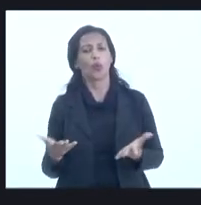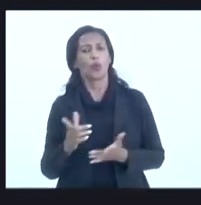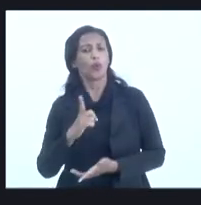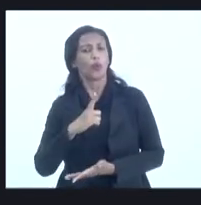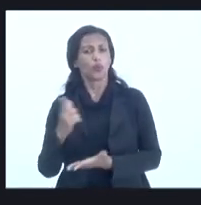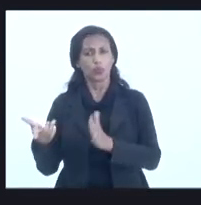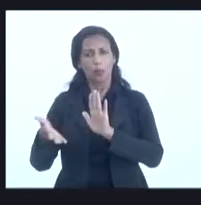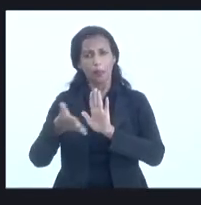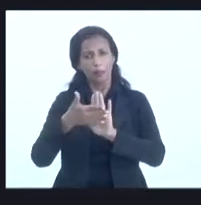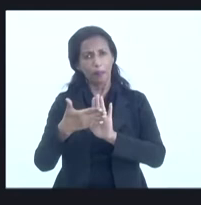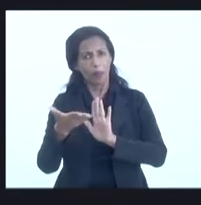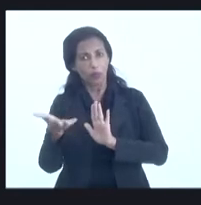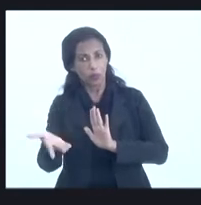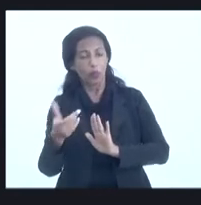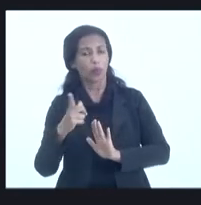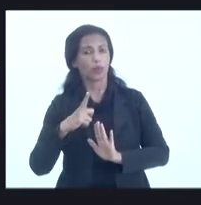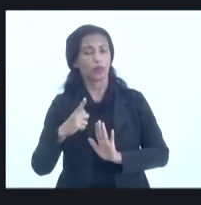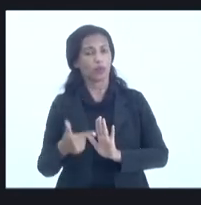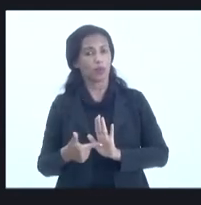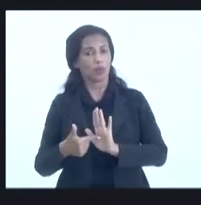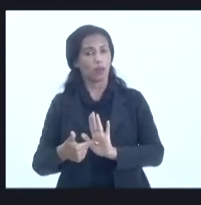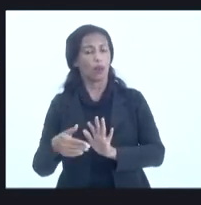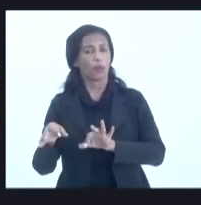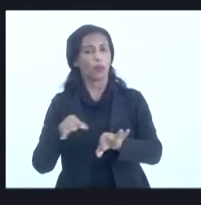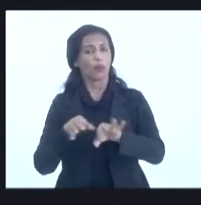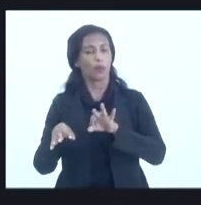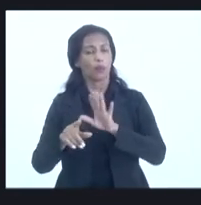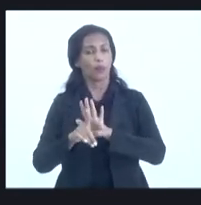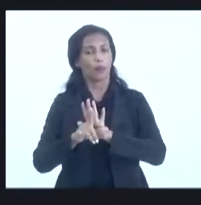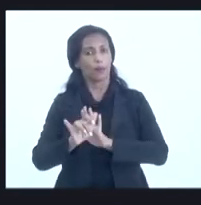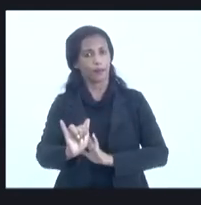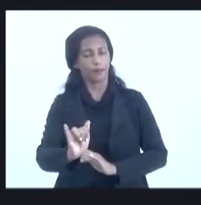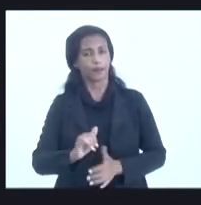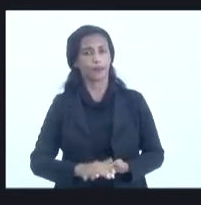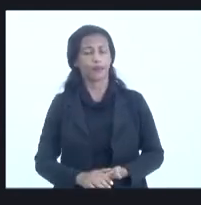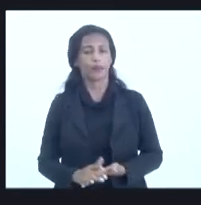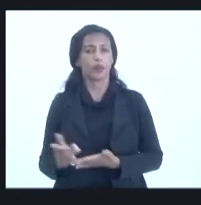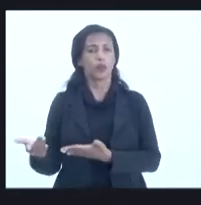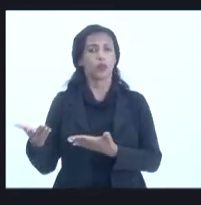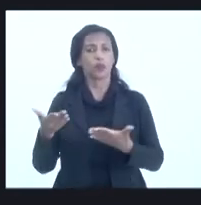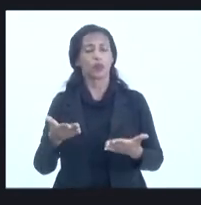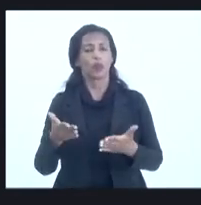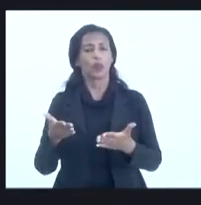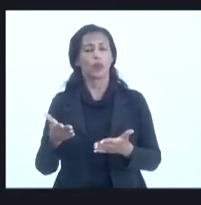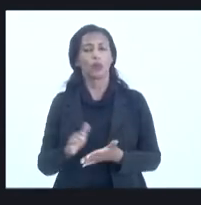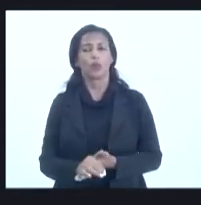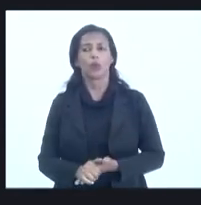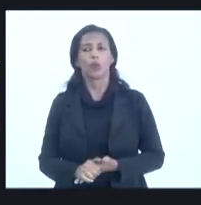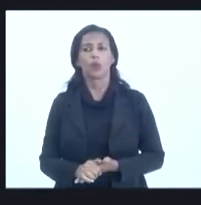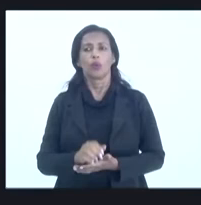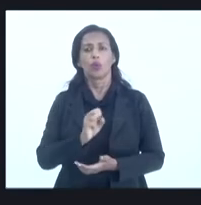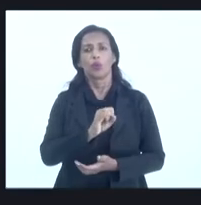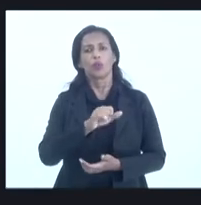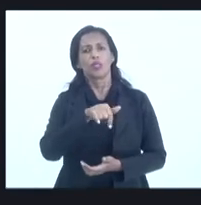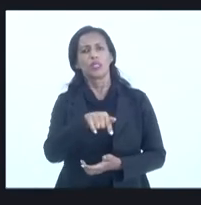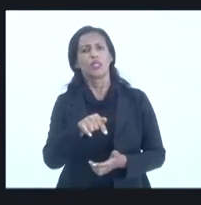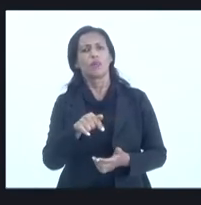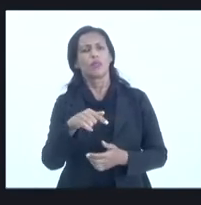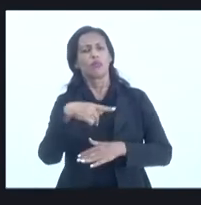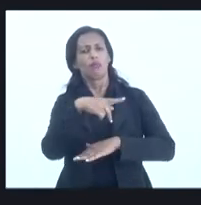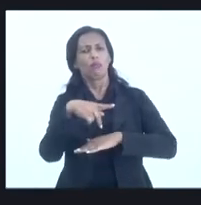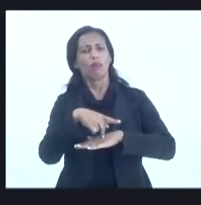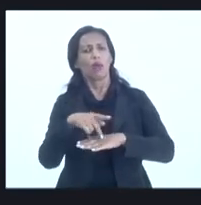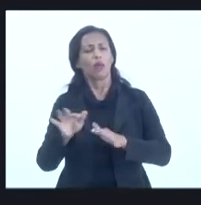senhor pautou, que vai estar apresentando um projeto de lei sobre a questão do Simples Nacional e do Simples do Estado, que eu